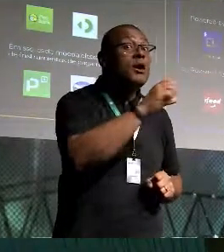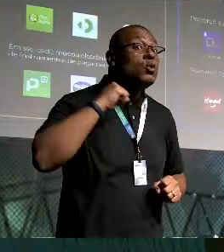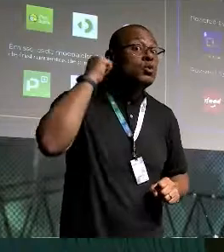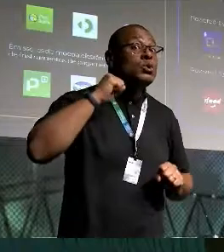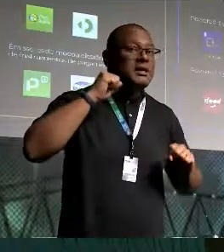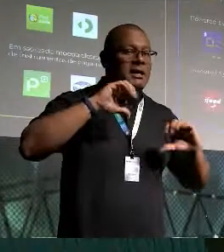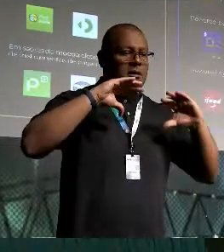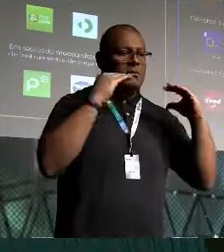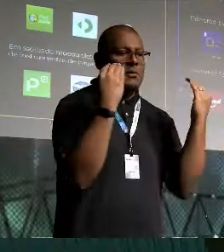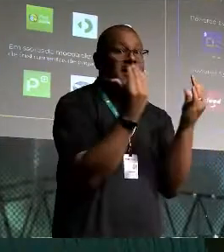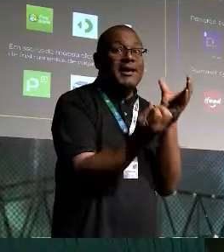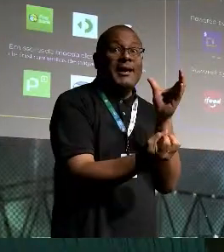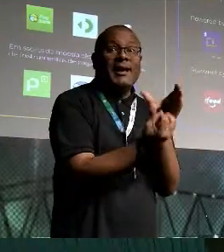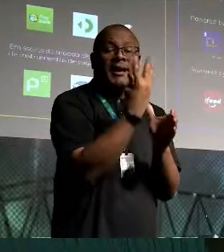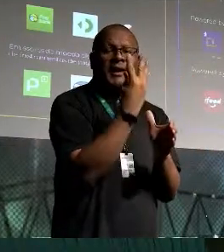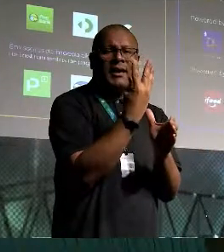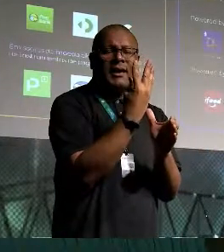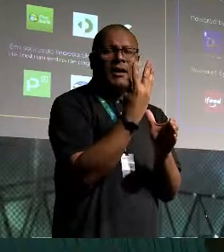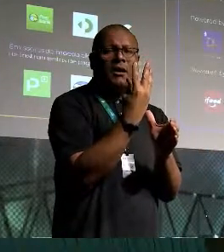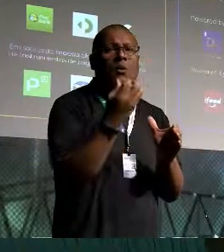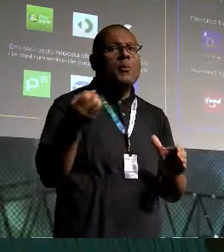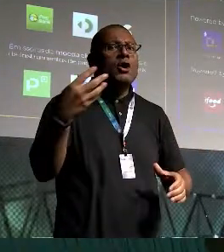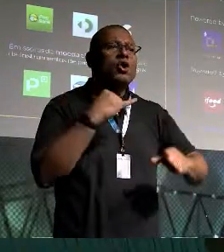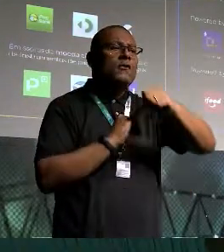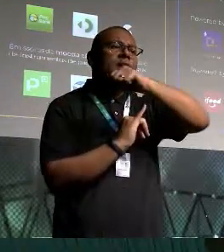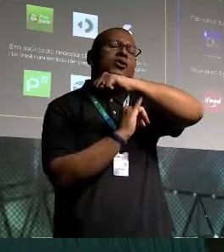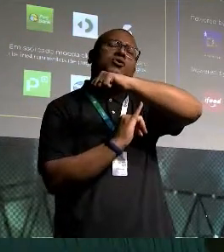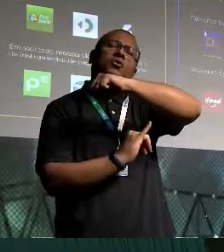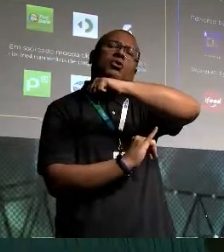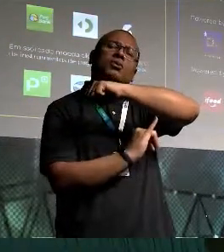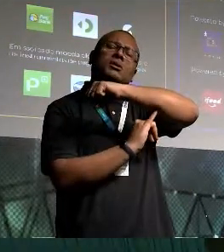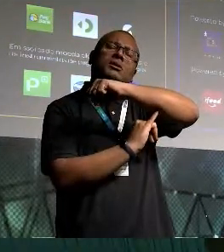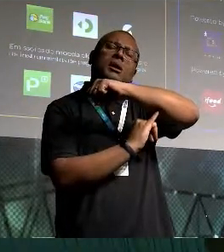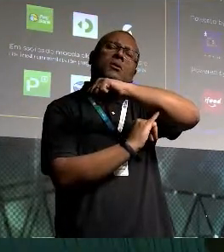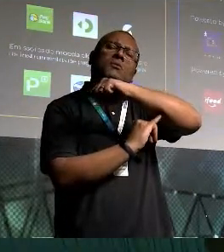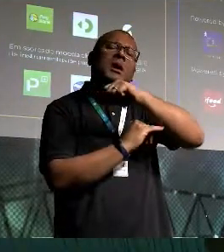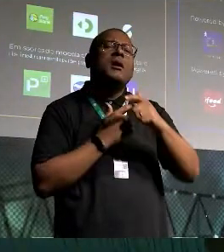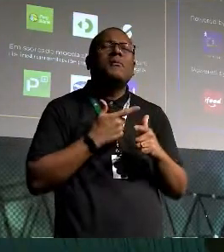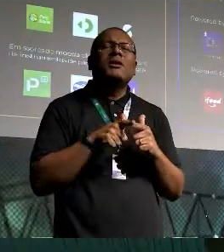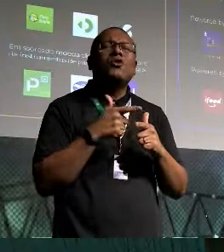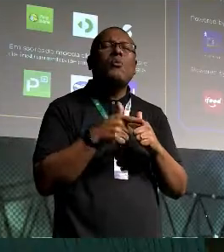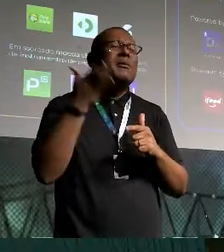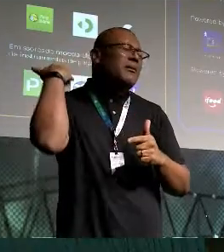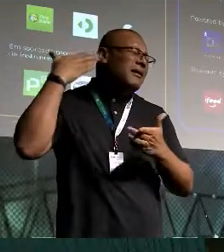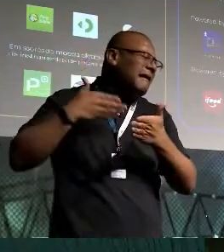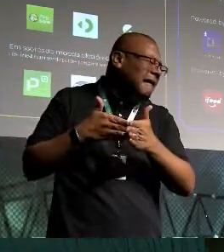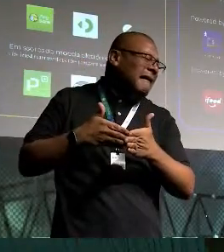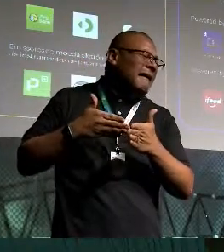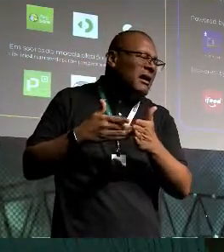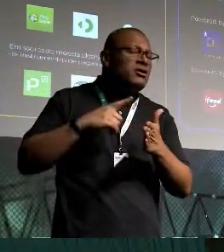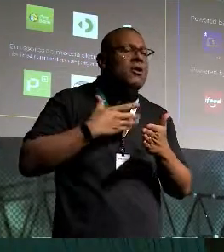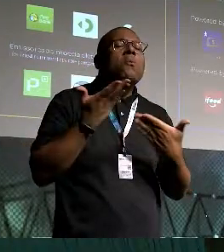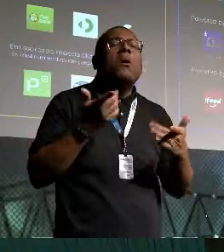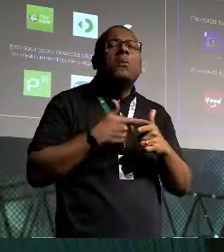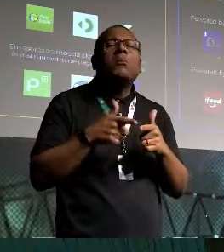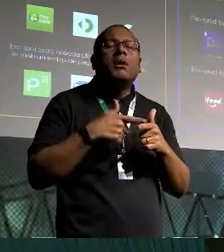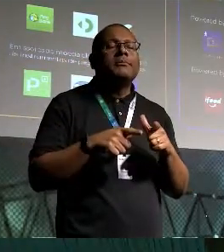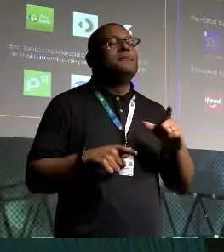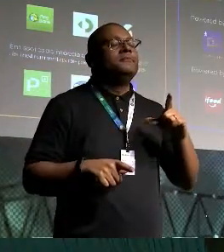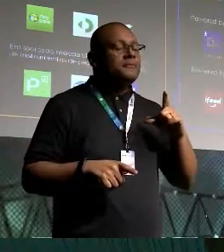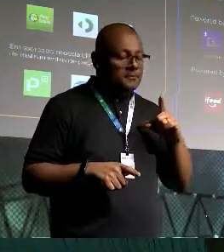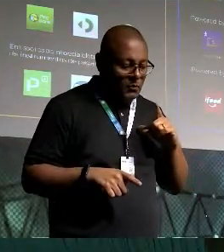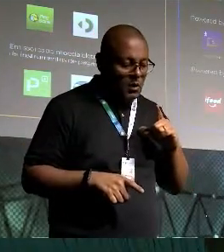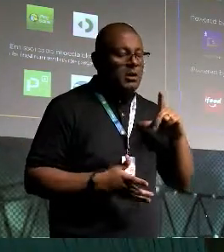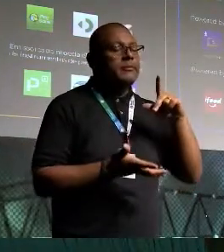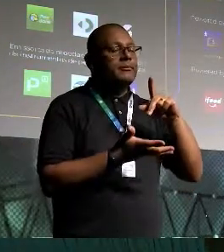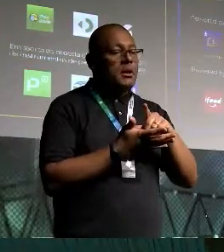que cria um novo tipo de instituição no país. Mas qual era o problema que a gente estava tentando resolver? A gente tem